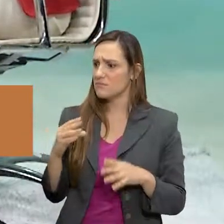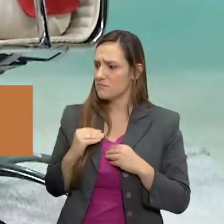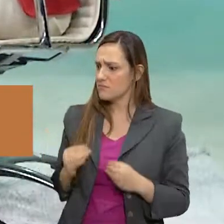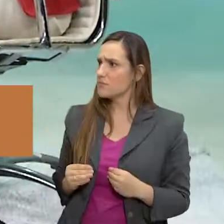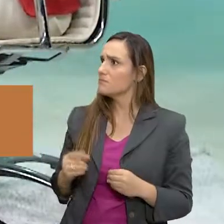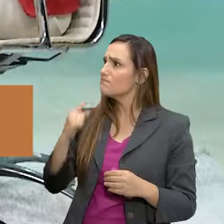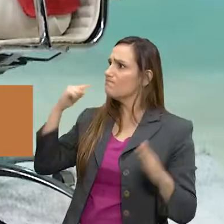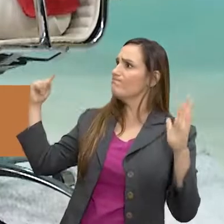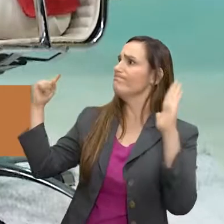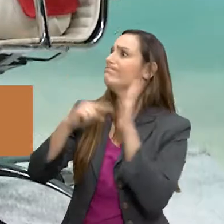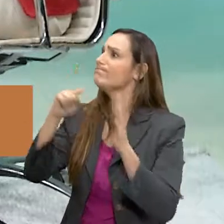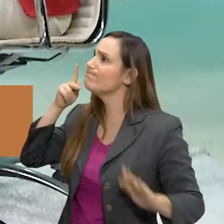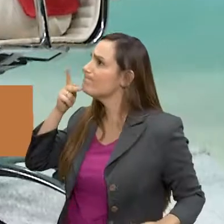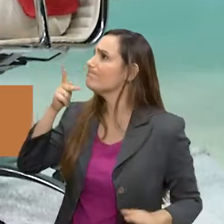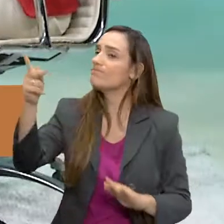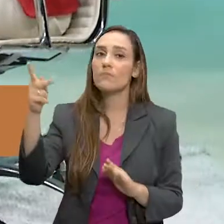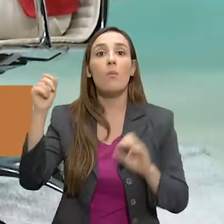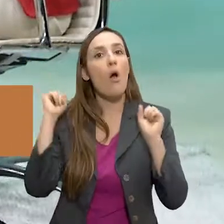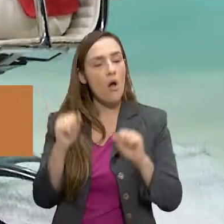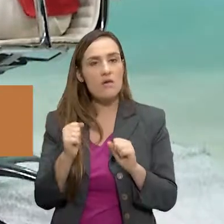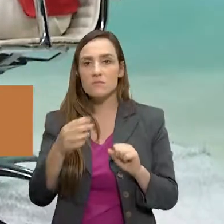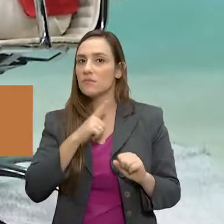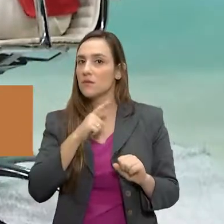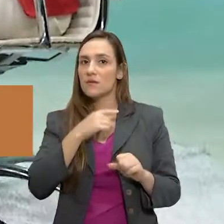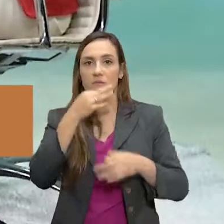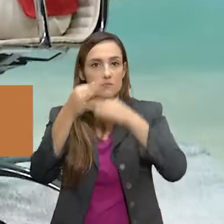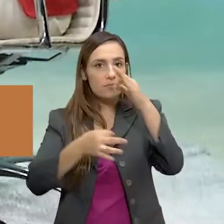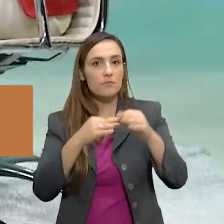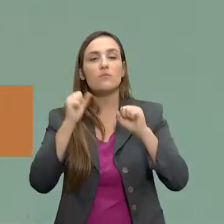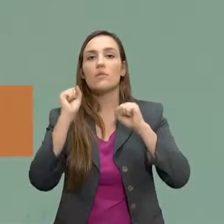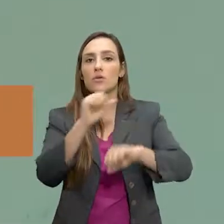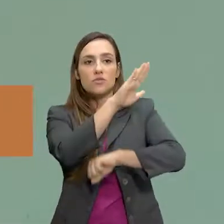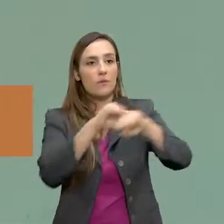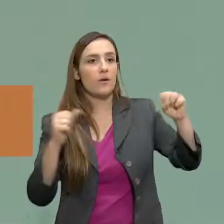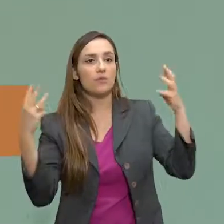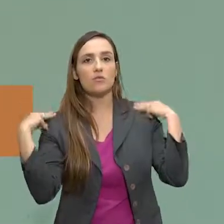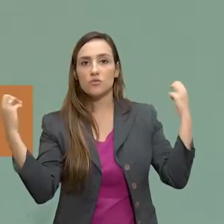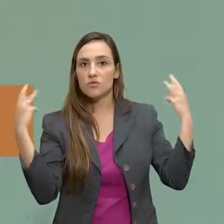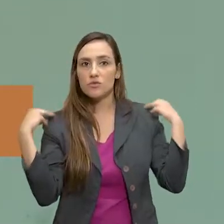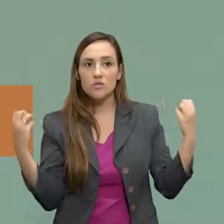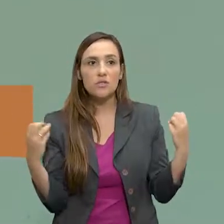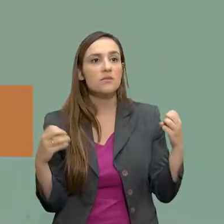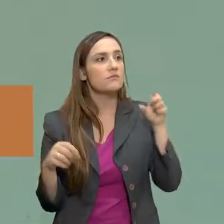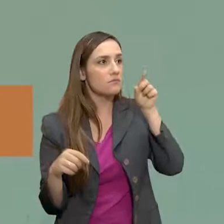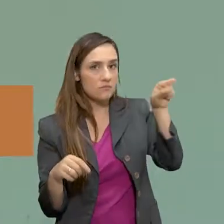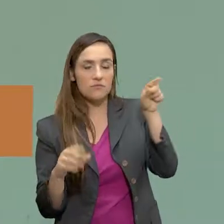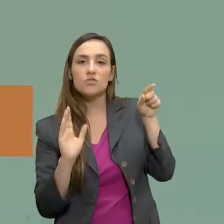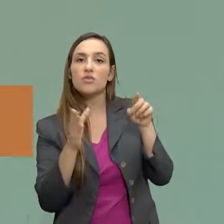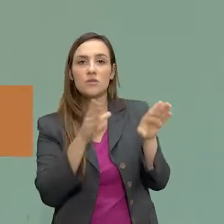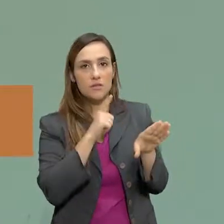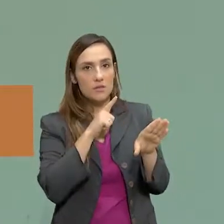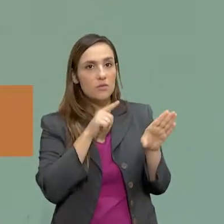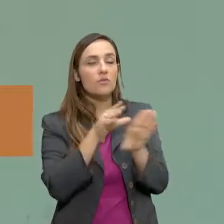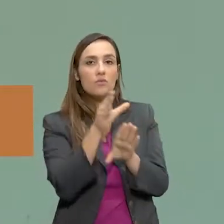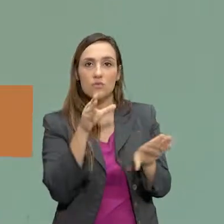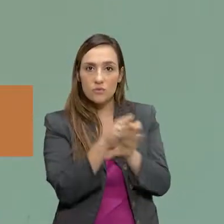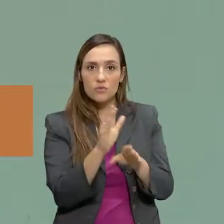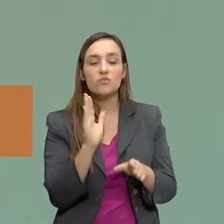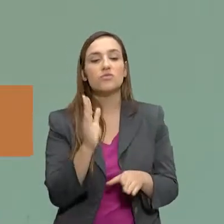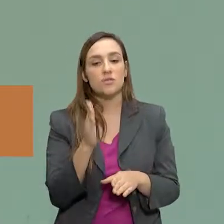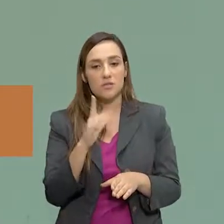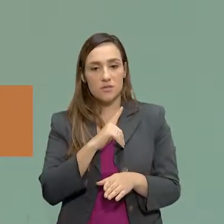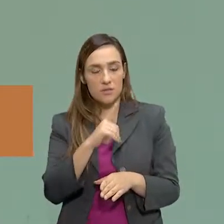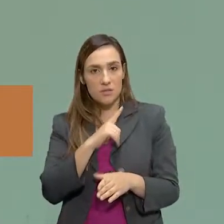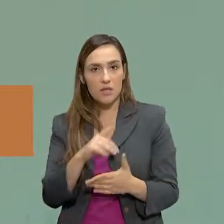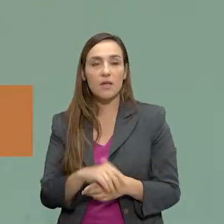né? Na hora. Sim, então nos folders estão ali todas as dicas. Chamar o motorista, né, os motoristas já estão